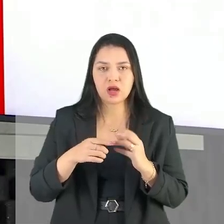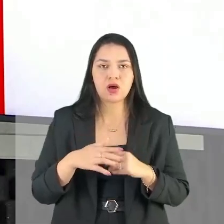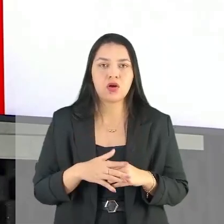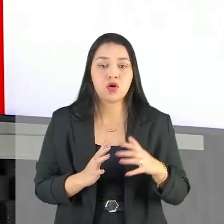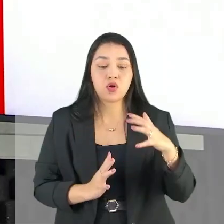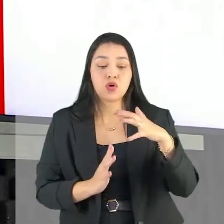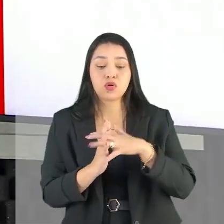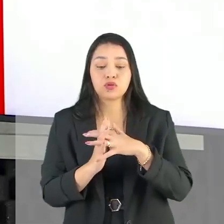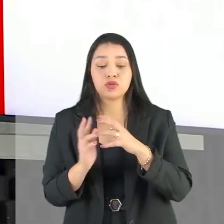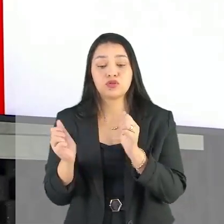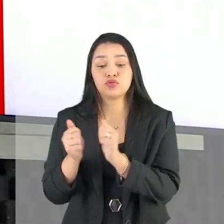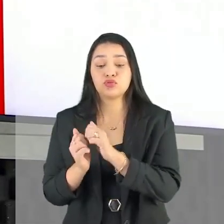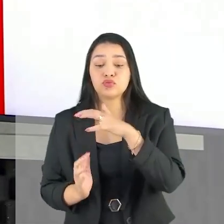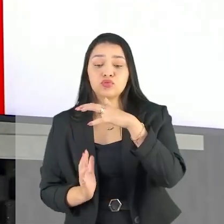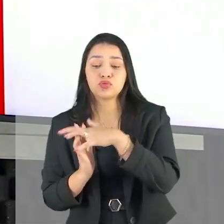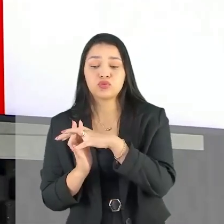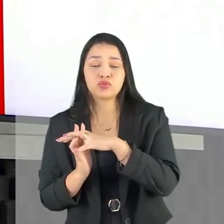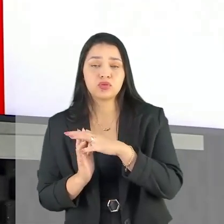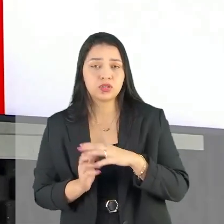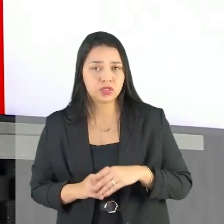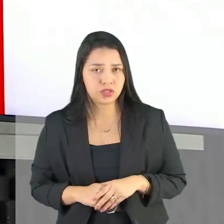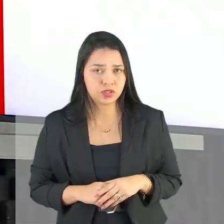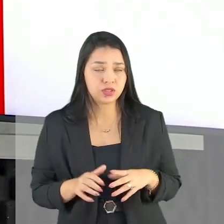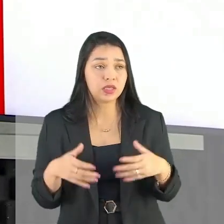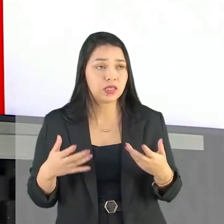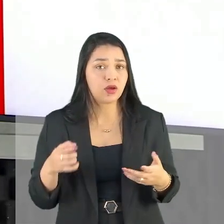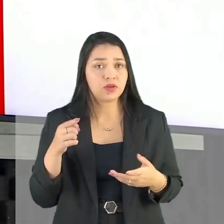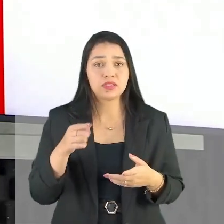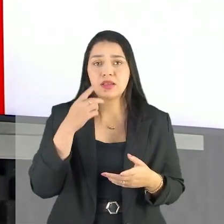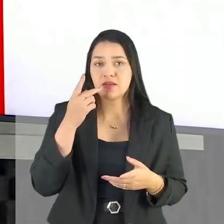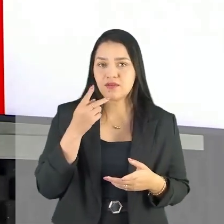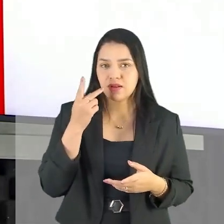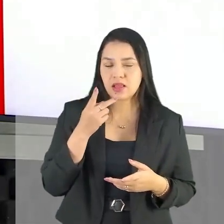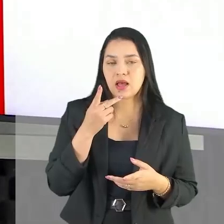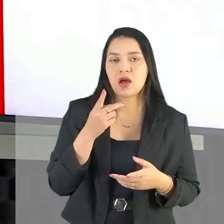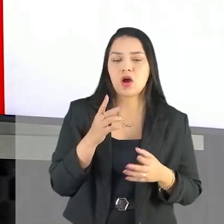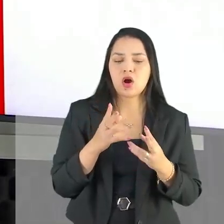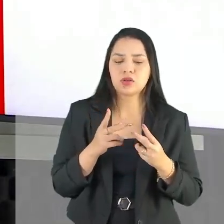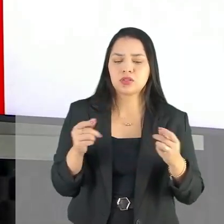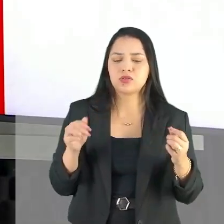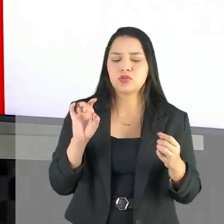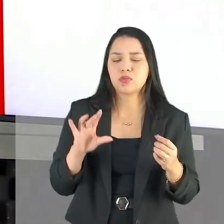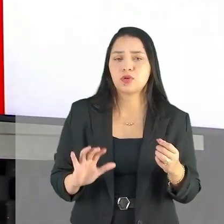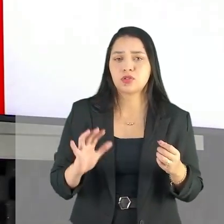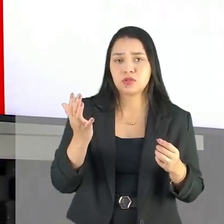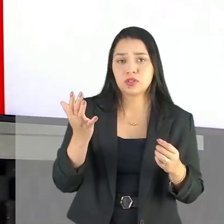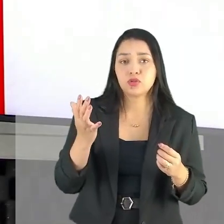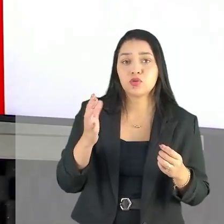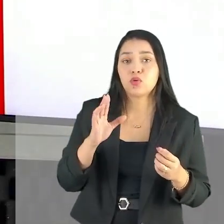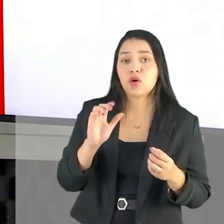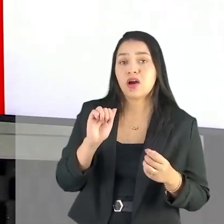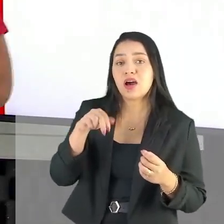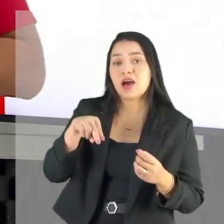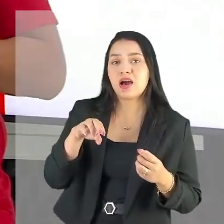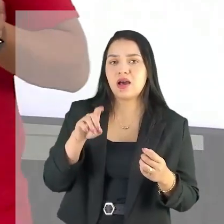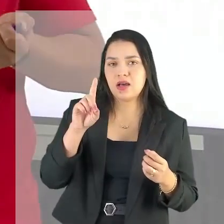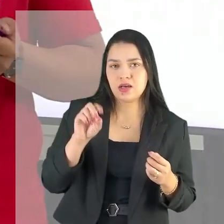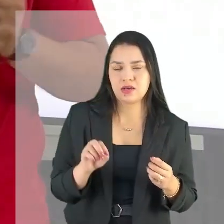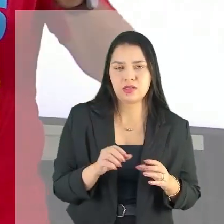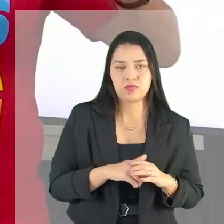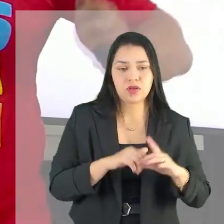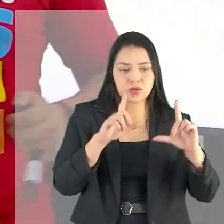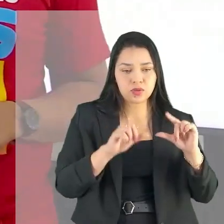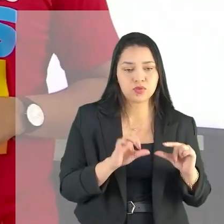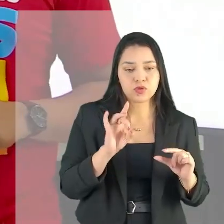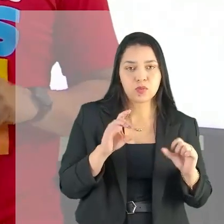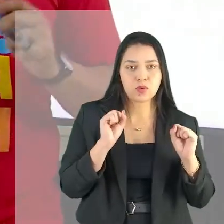Consoante com consoante. Então, toda vez que tu falar oxidação, só pode acontecer no ânodo. Toda vez que falar